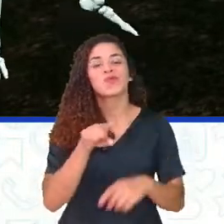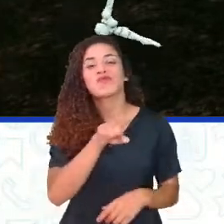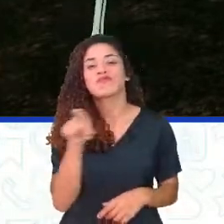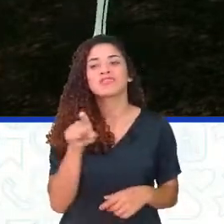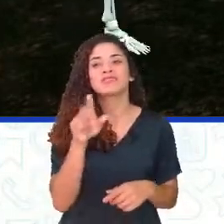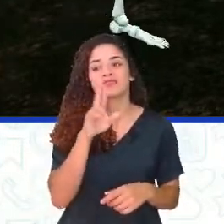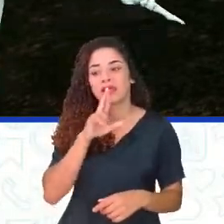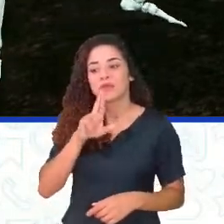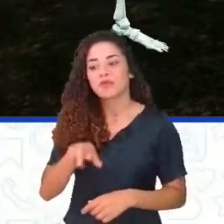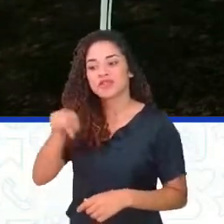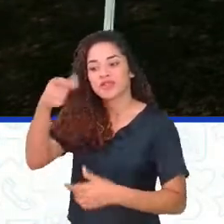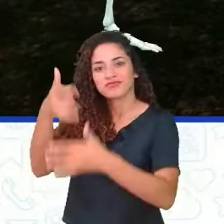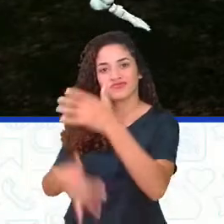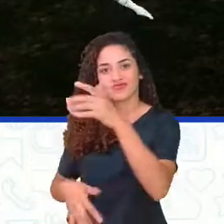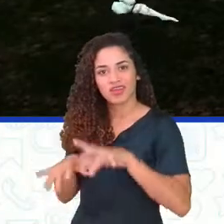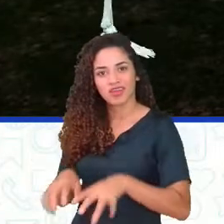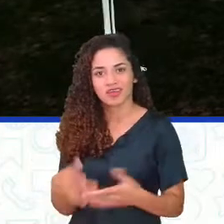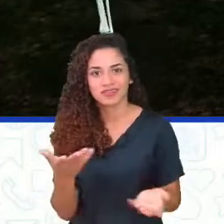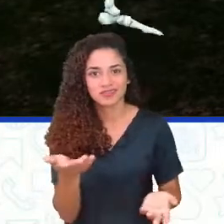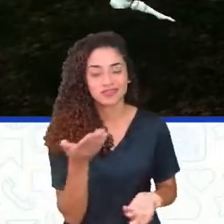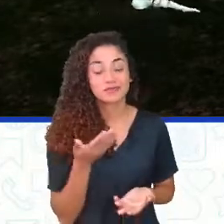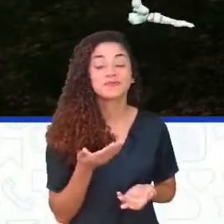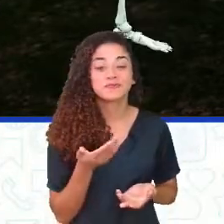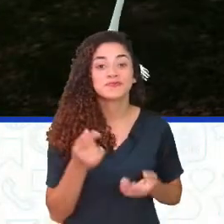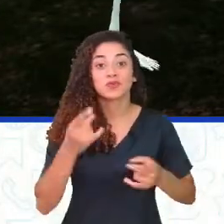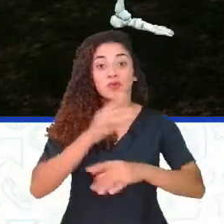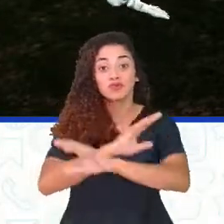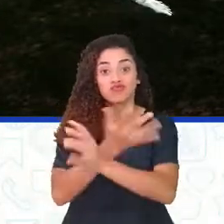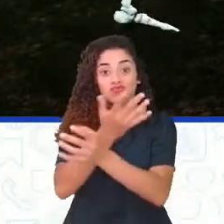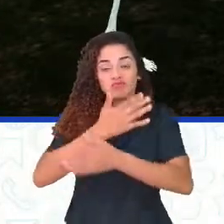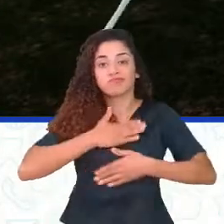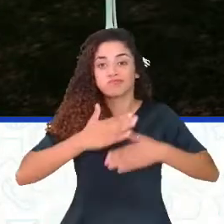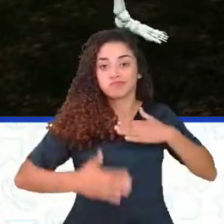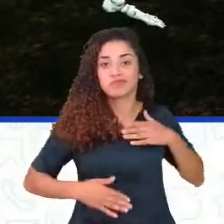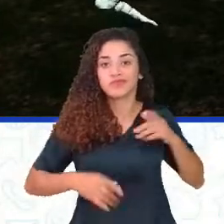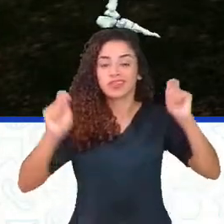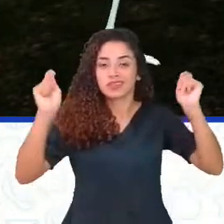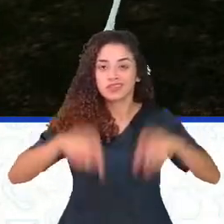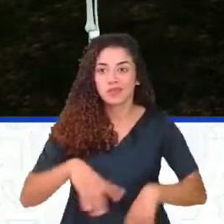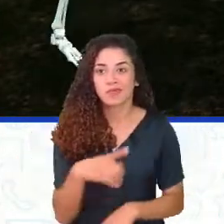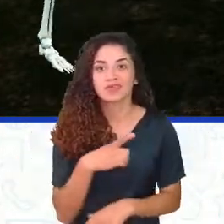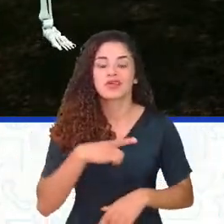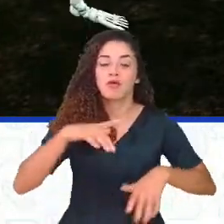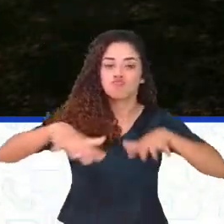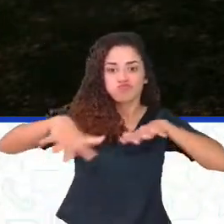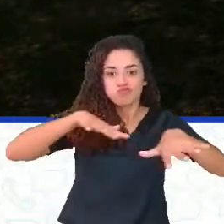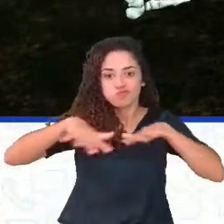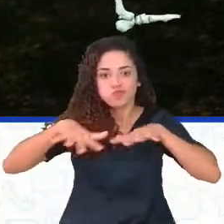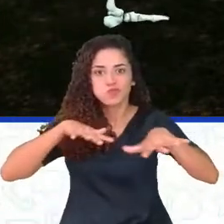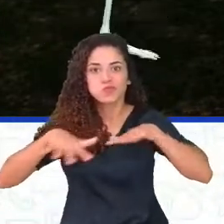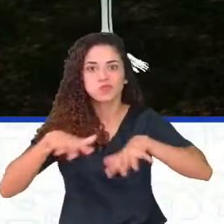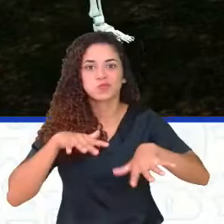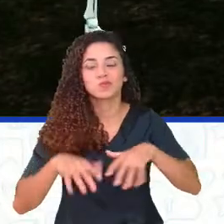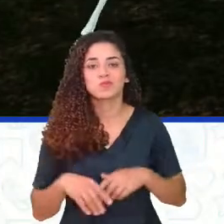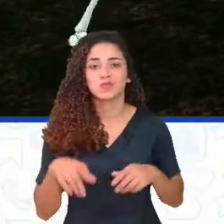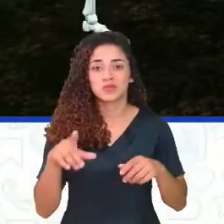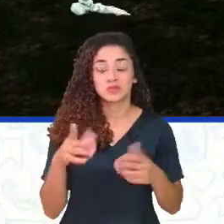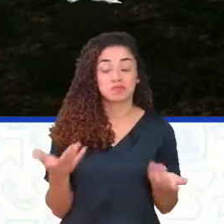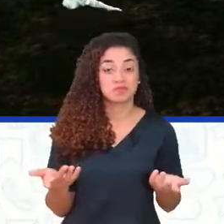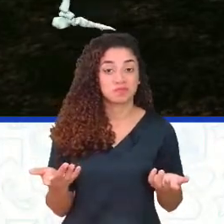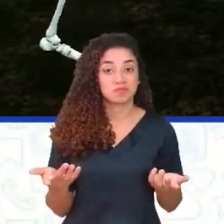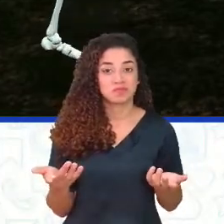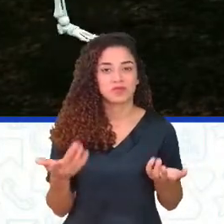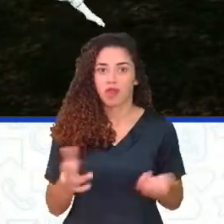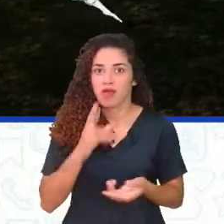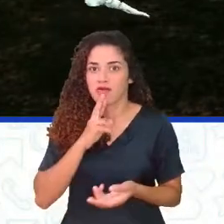estão respondendo aí? Então, esse esqueleto, ele tem realmente a capacidade de fazer todos esses movimentos? Não vou